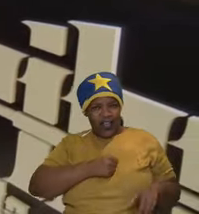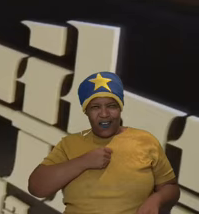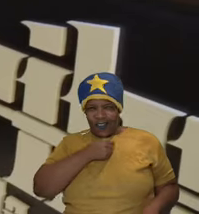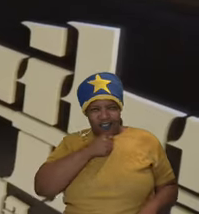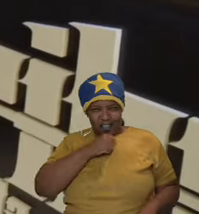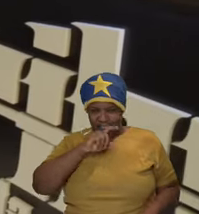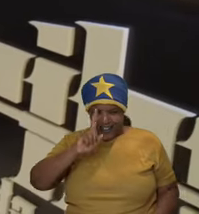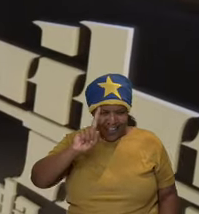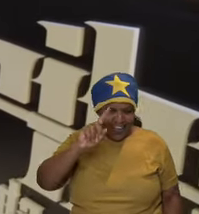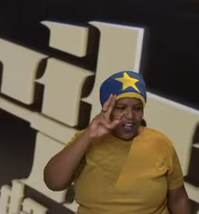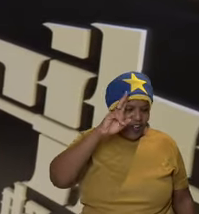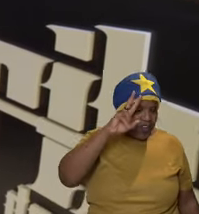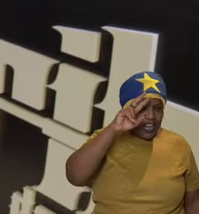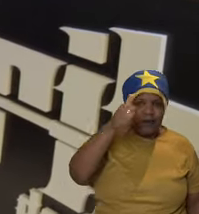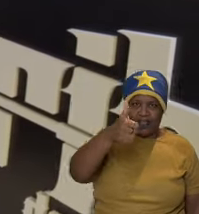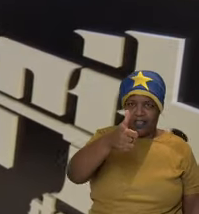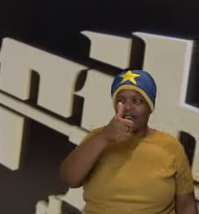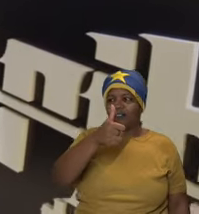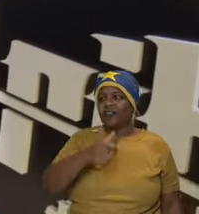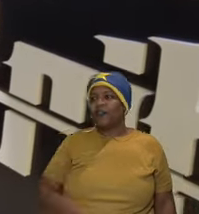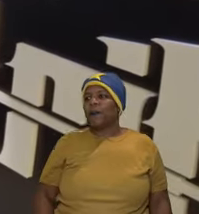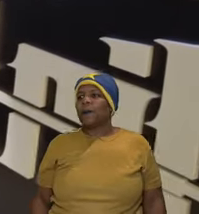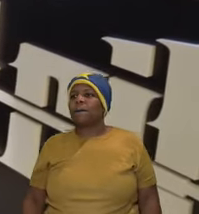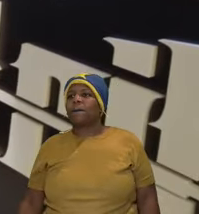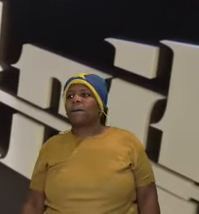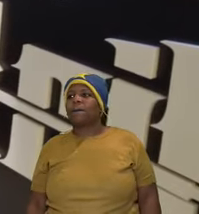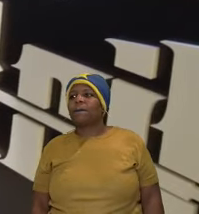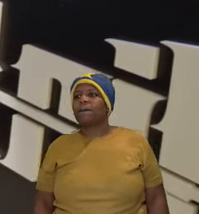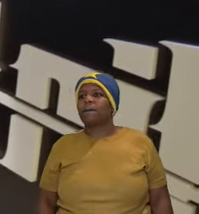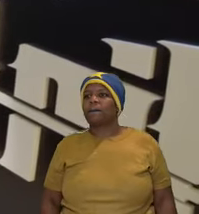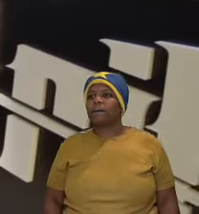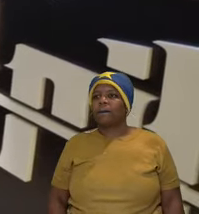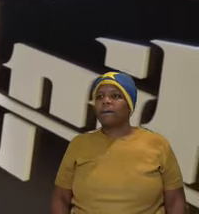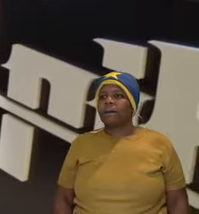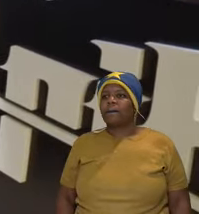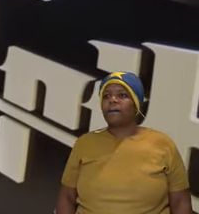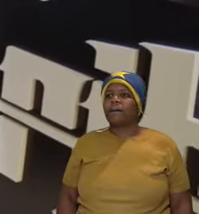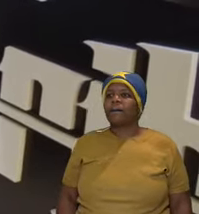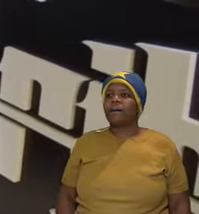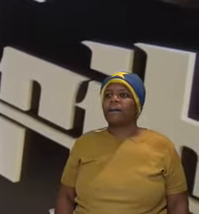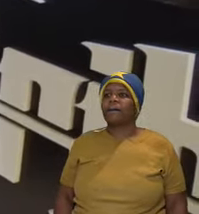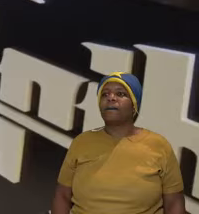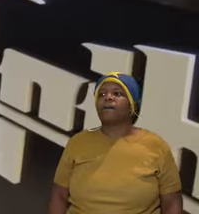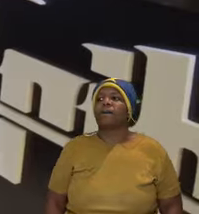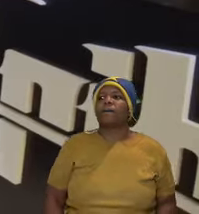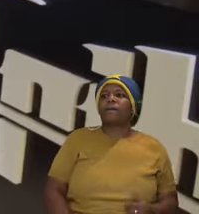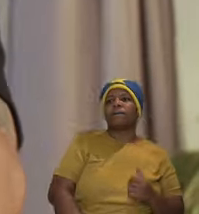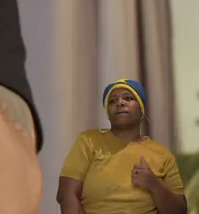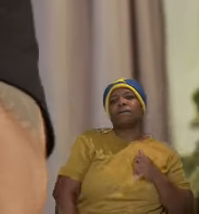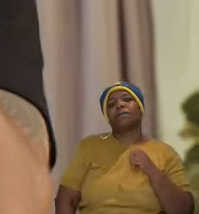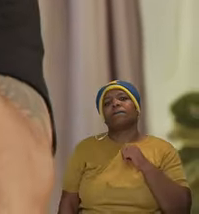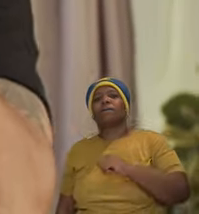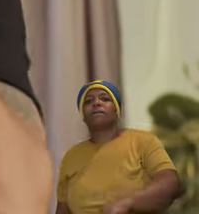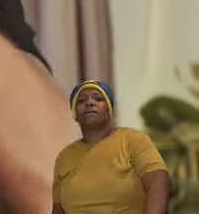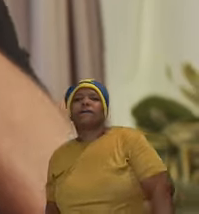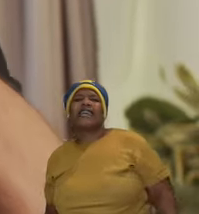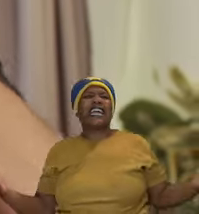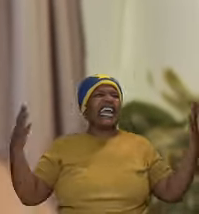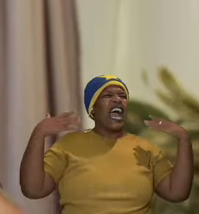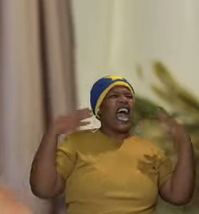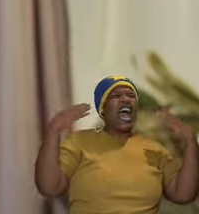tá falando, não, hein, mano? Essa. Bora, Lerin? Bora. Chega, G. Calor do